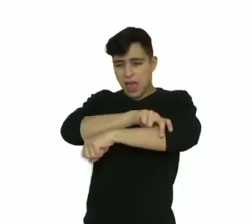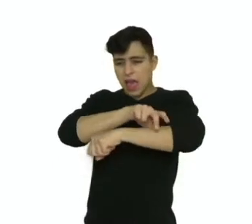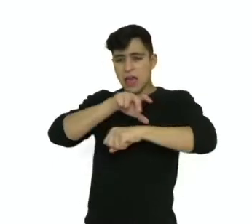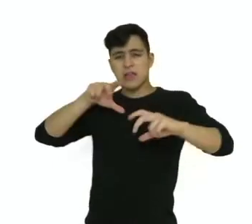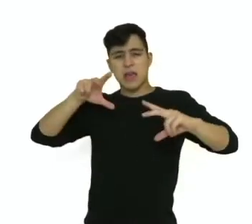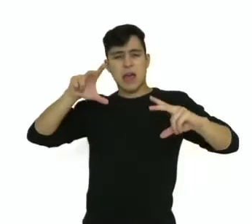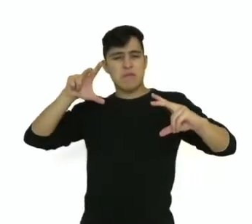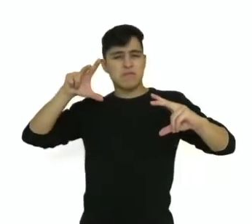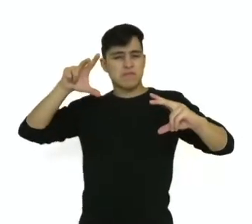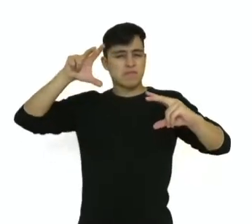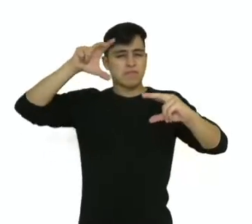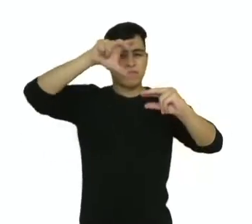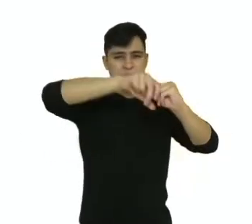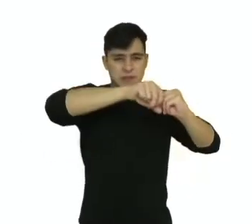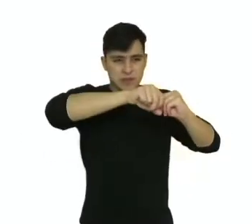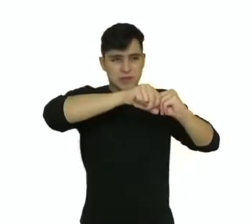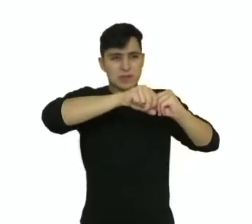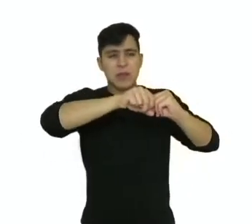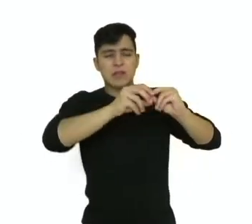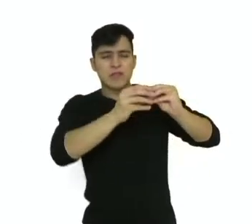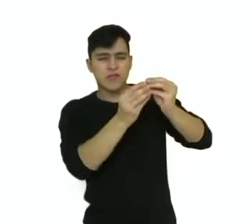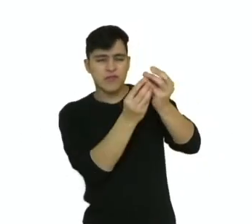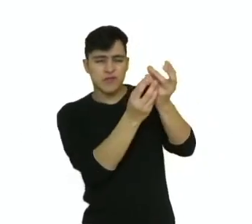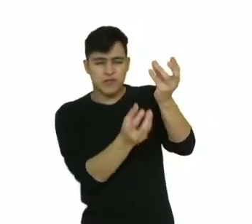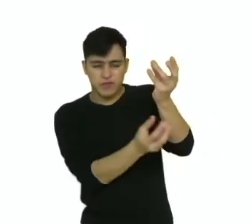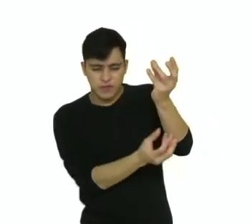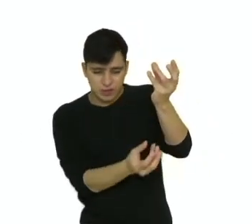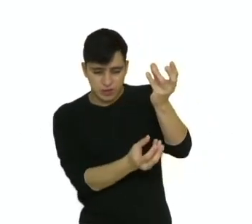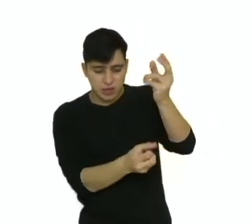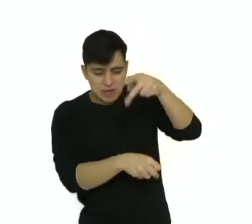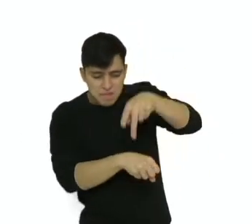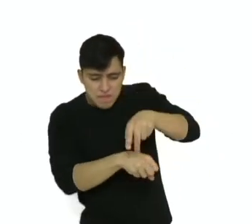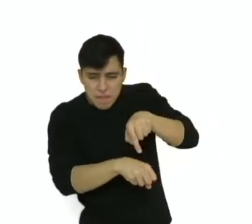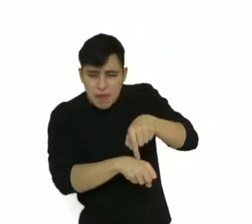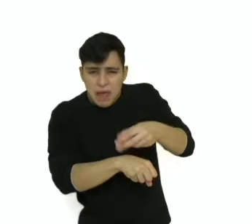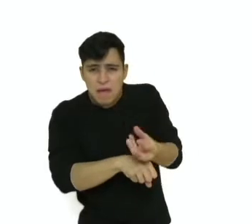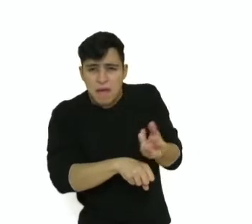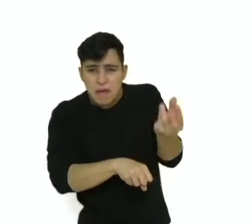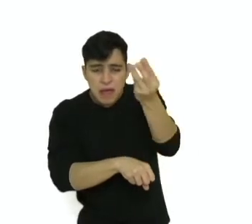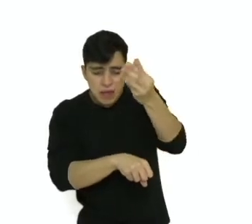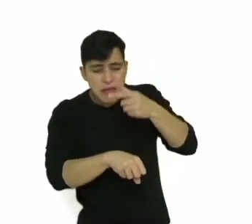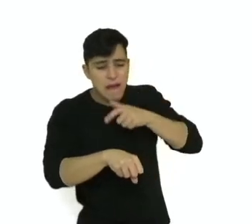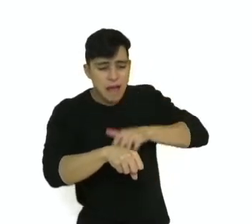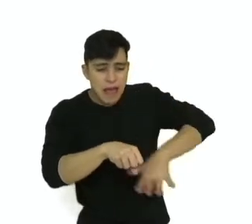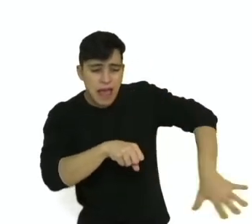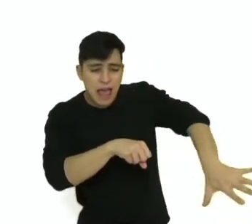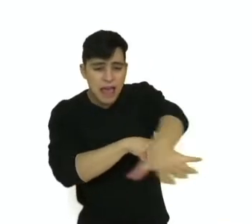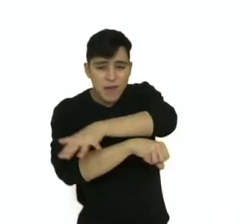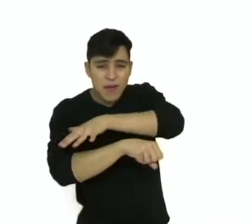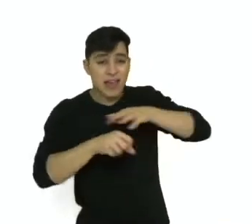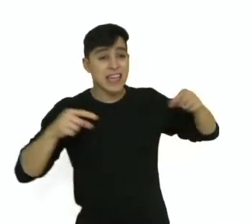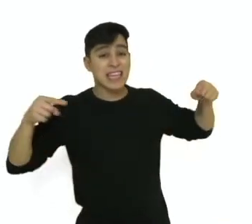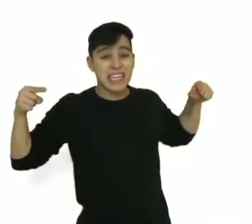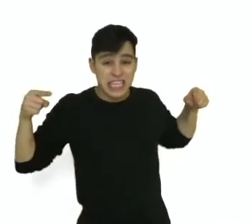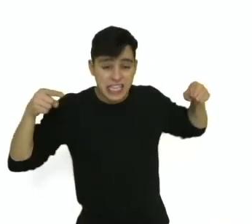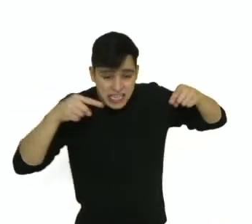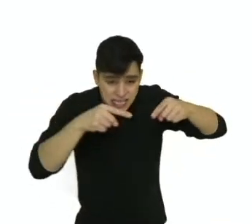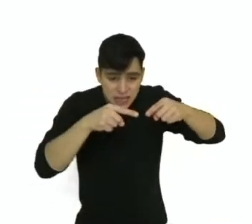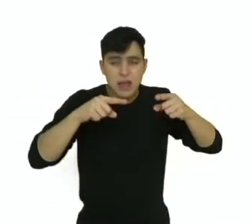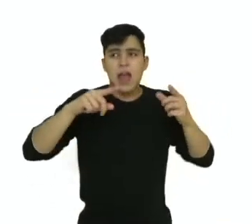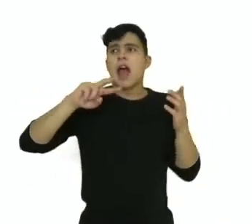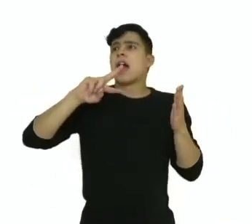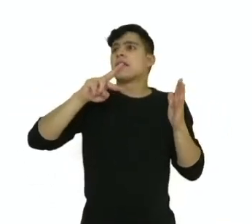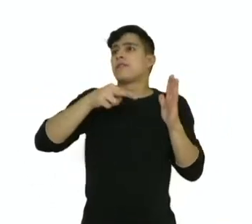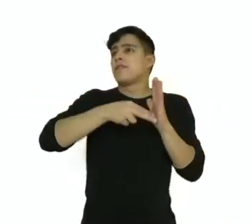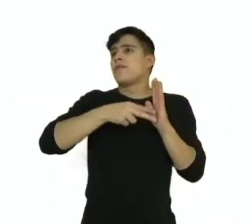flores, tá? O cacto cresce a partir de uma pedra no meio de um lago. Para os astecas, essa cena profetizava o